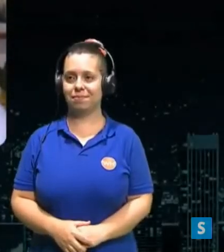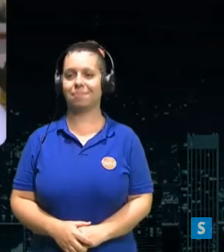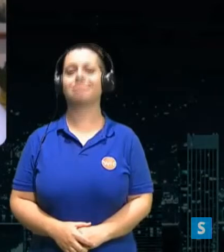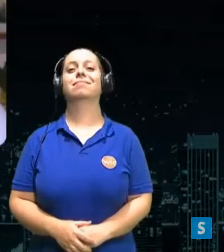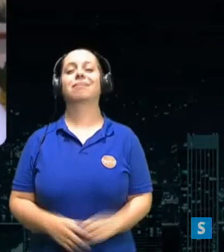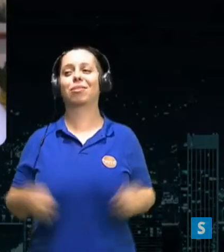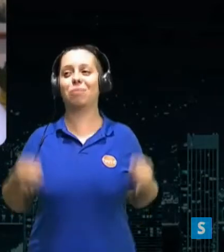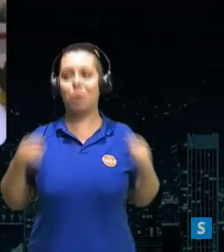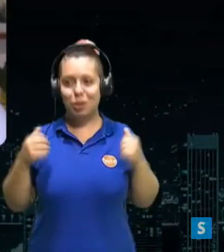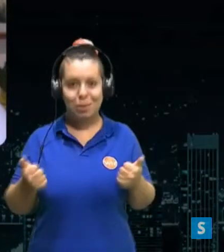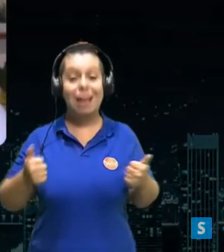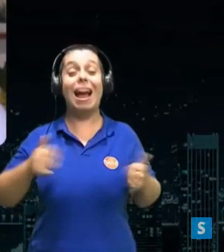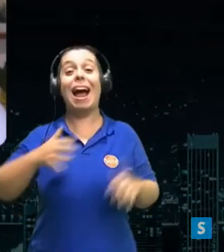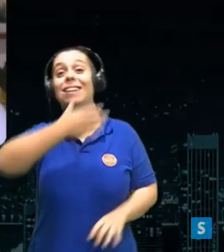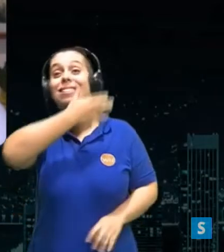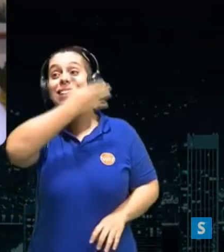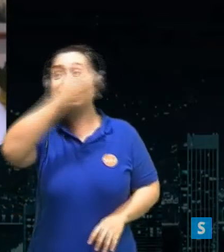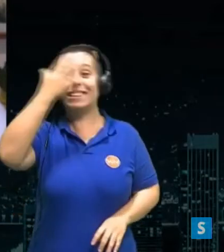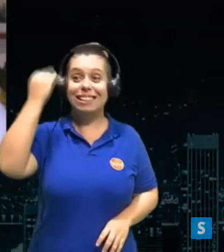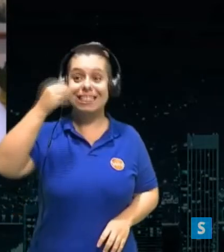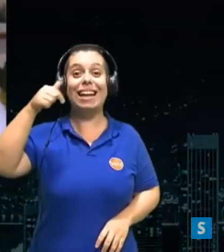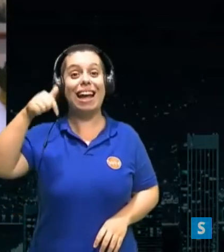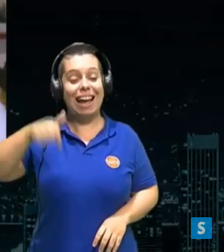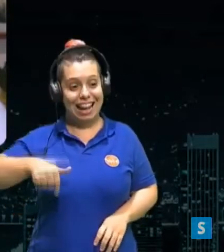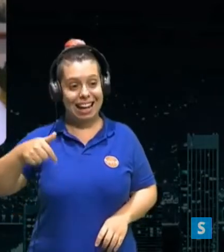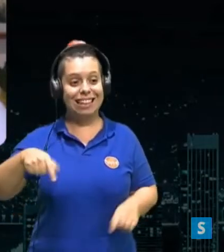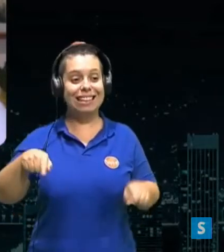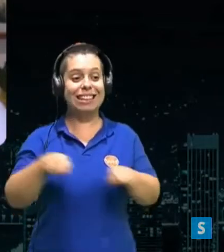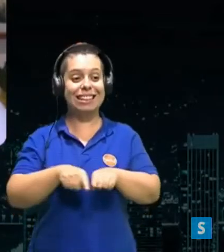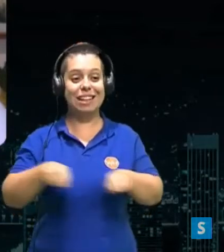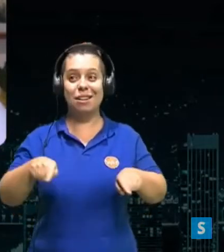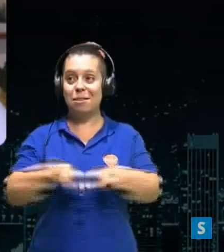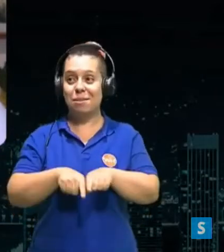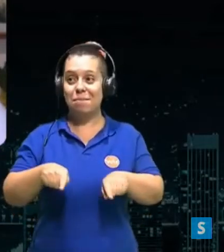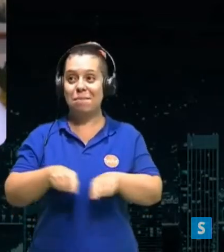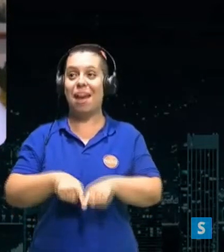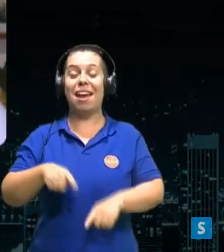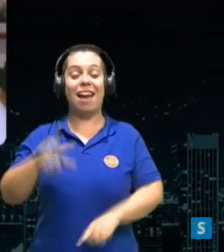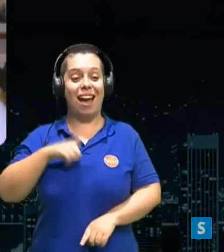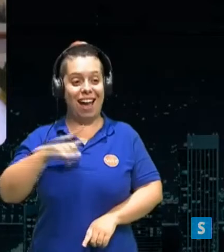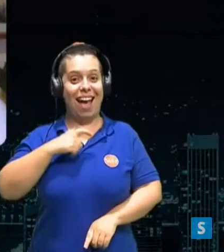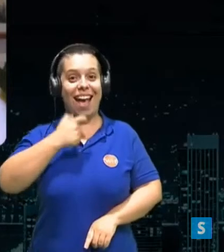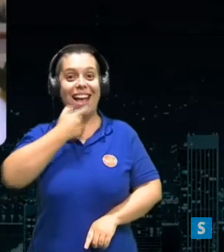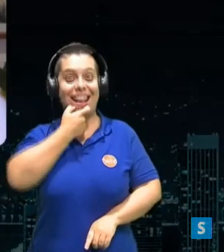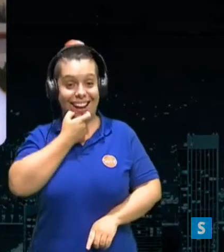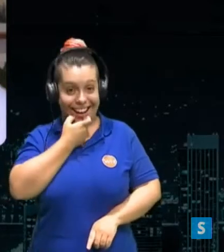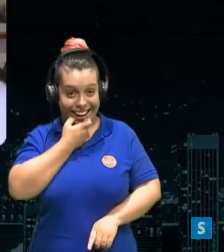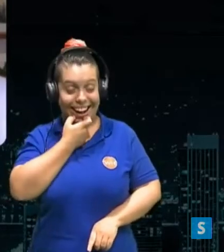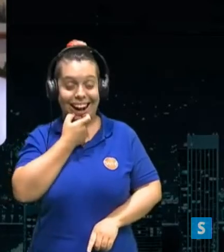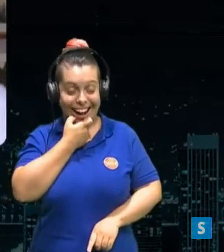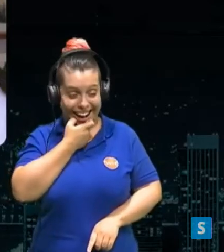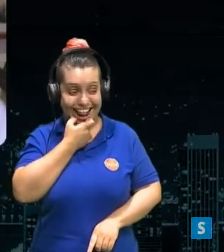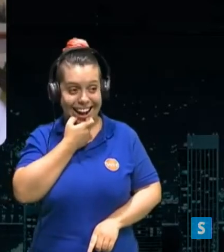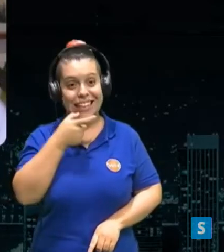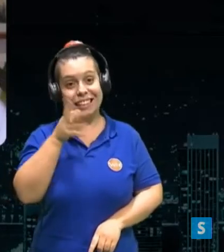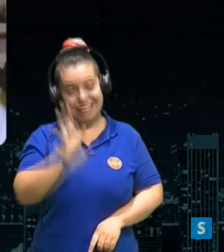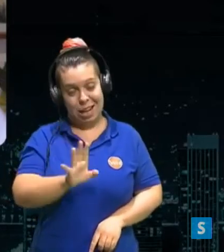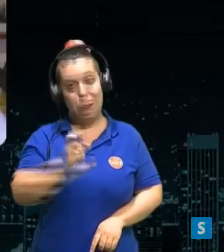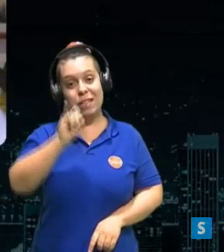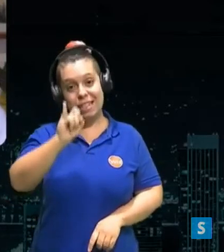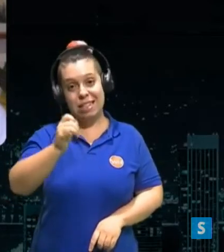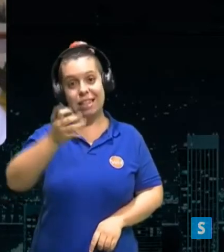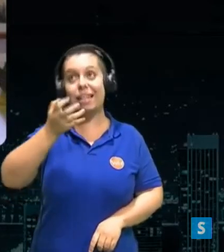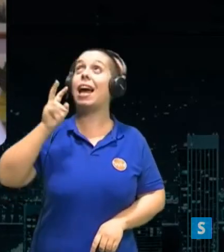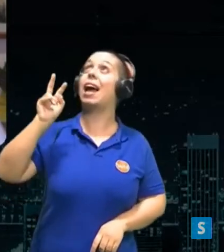é muito bem pessoas que você dar um recado essa trilha também essa jornada também vai ser inglês então reforço aí o recado se